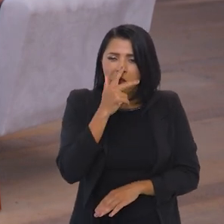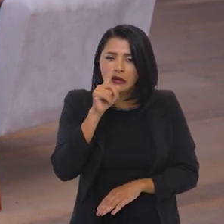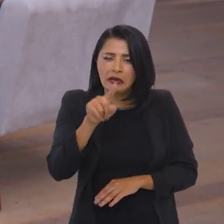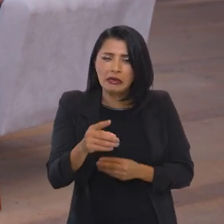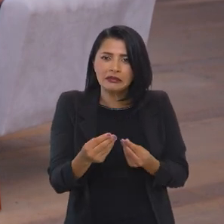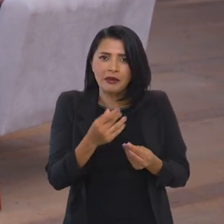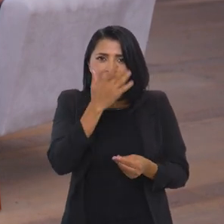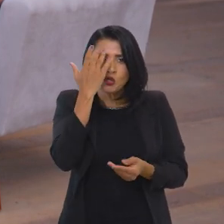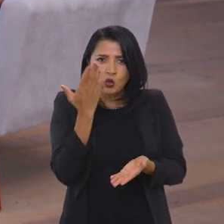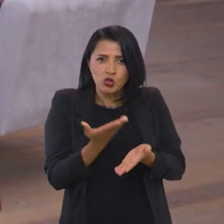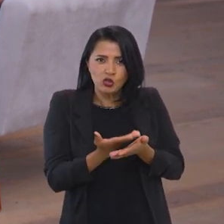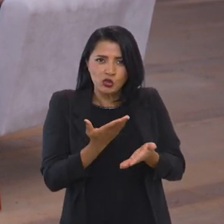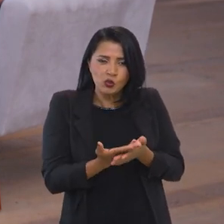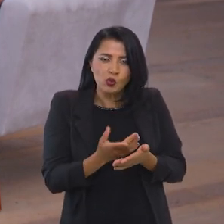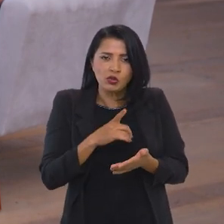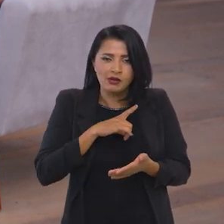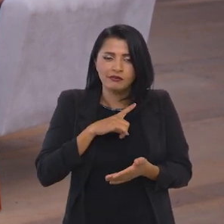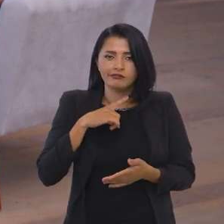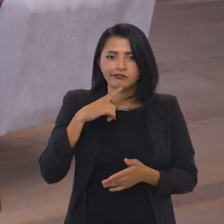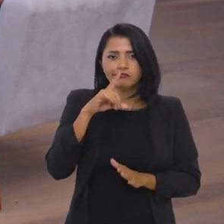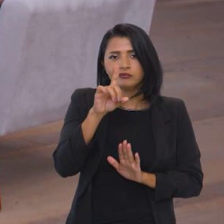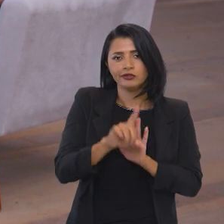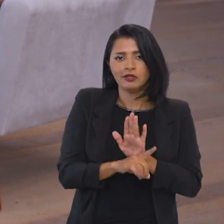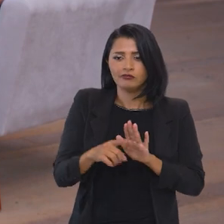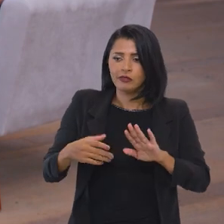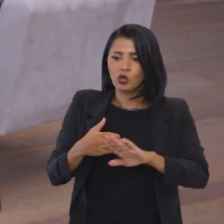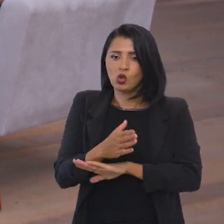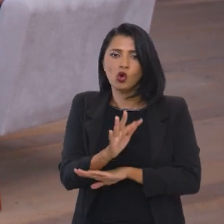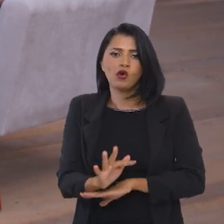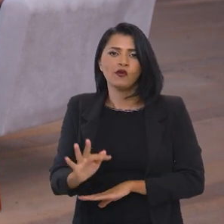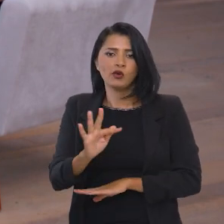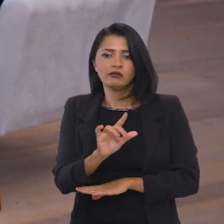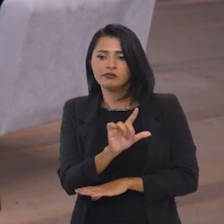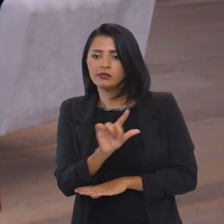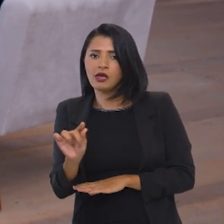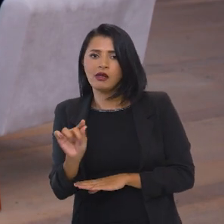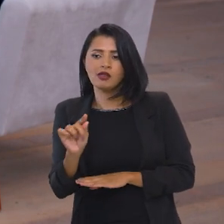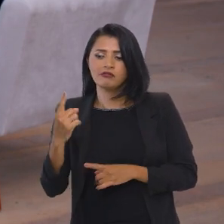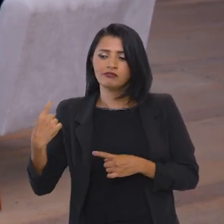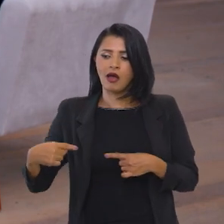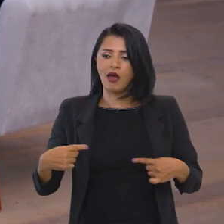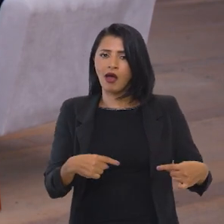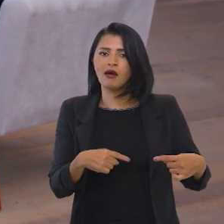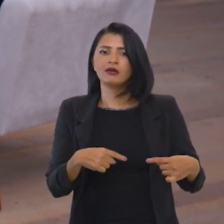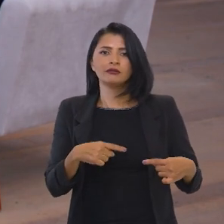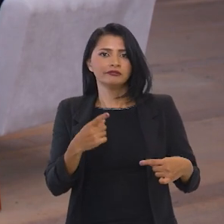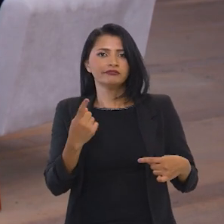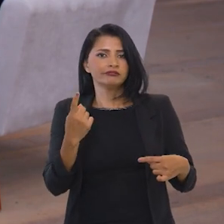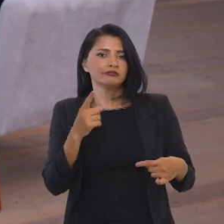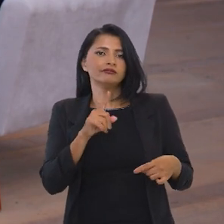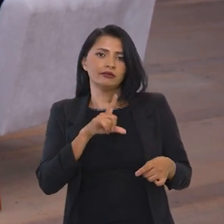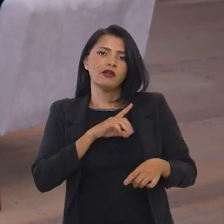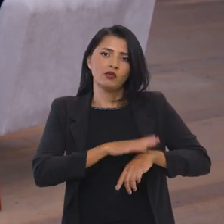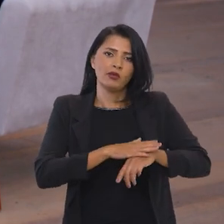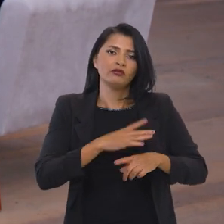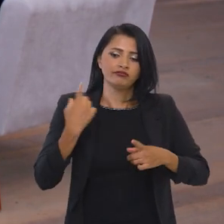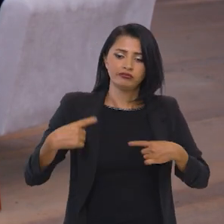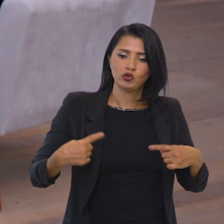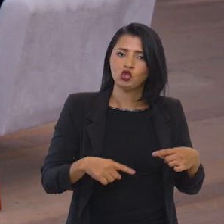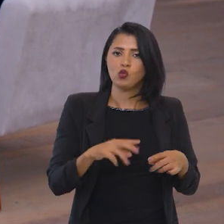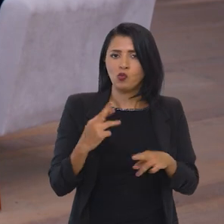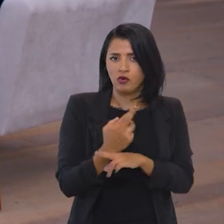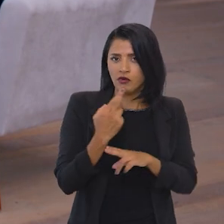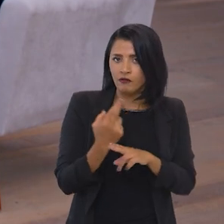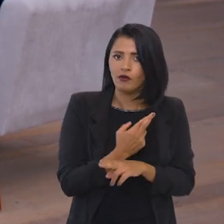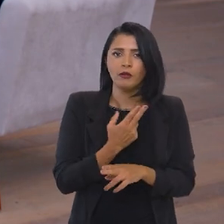assim quase que como uma anedota de que quem estuda direito entrou na faculdade, é saiu, de... passou, discutiu alguma